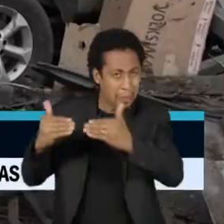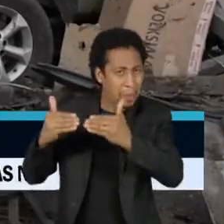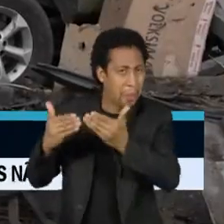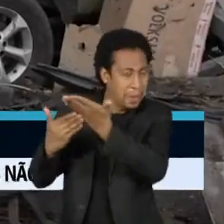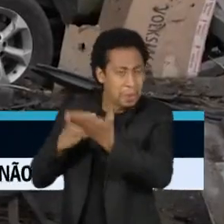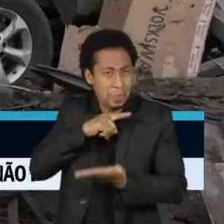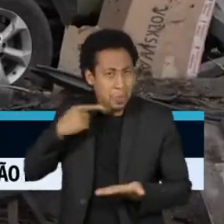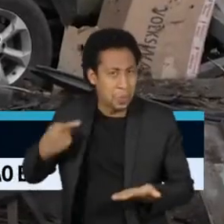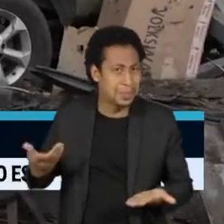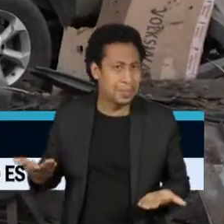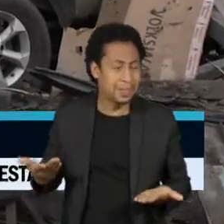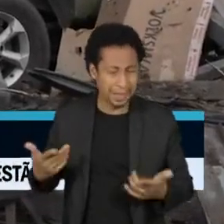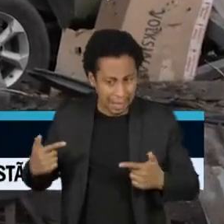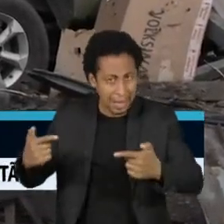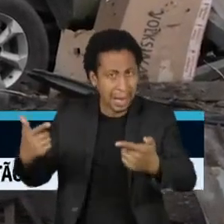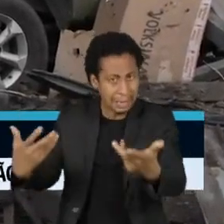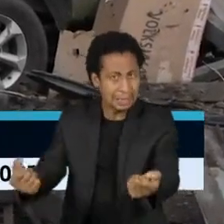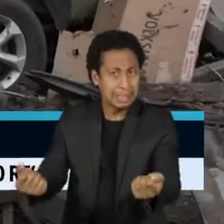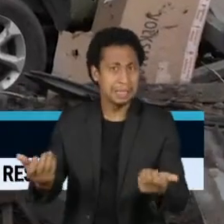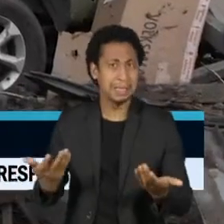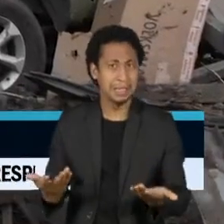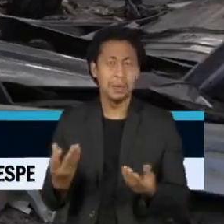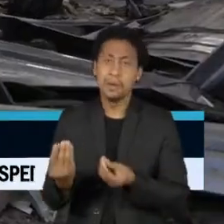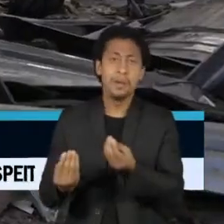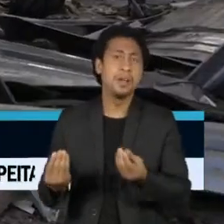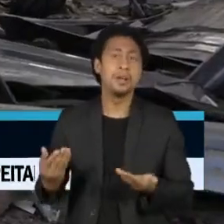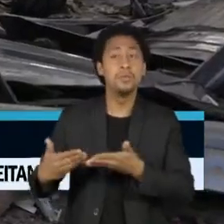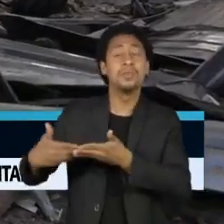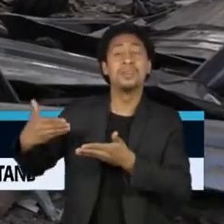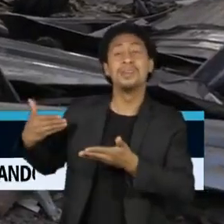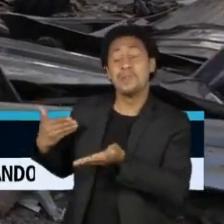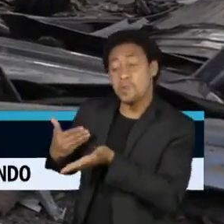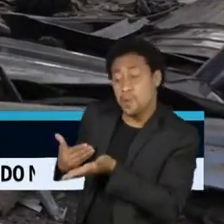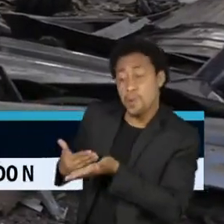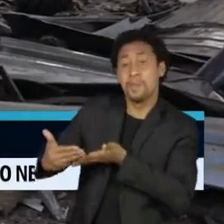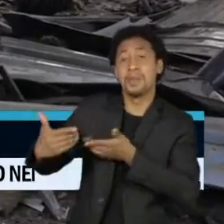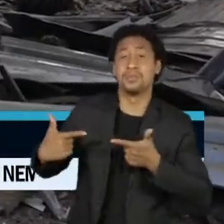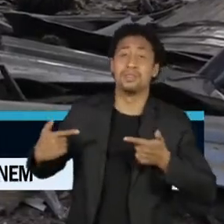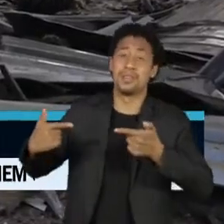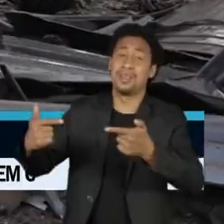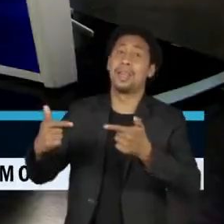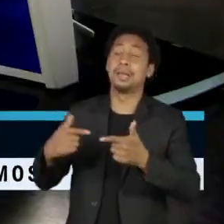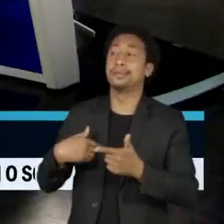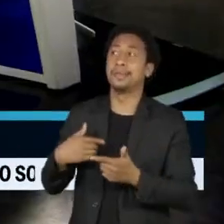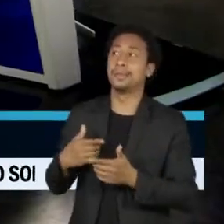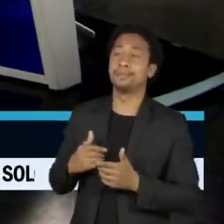trajetória de nossa postura desde o início do conflito deixa muito a desejar.